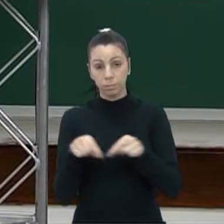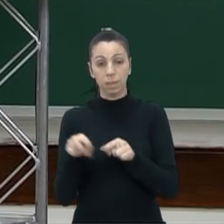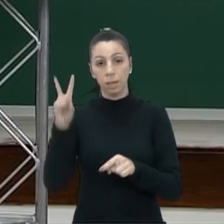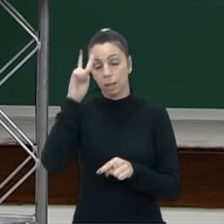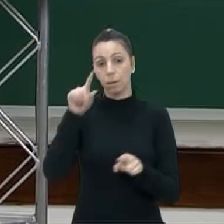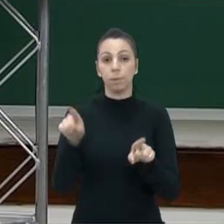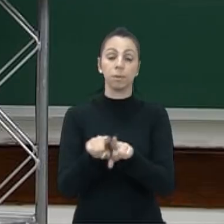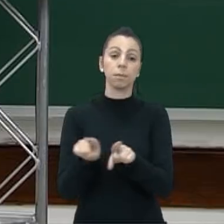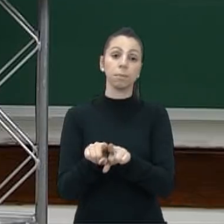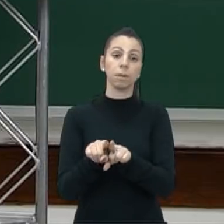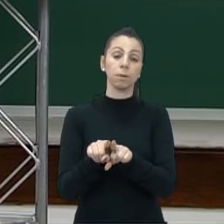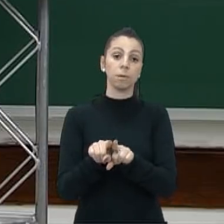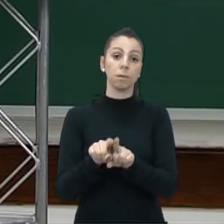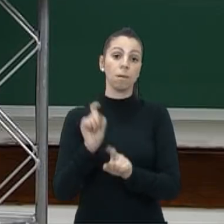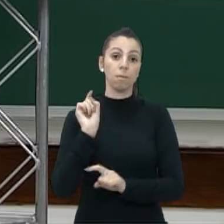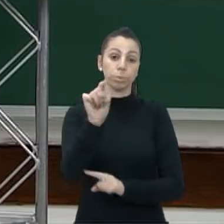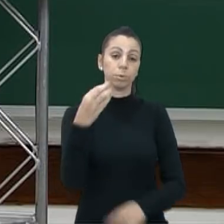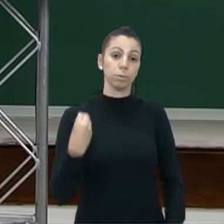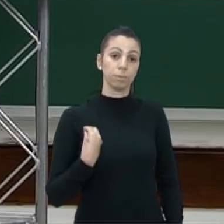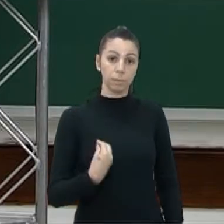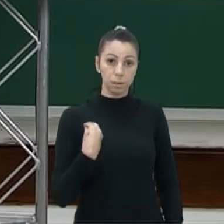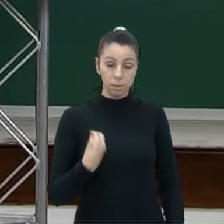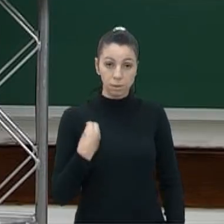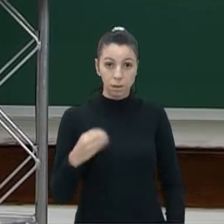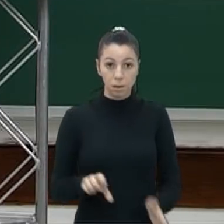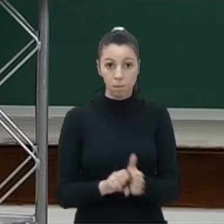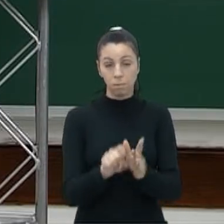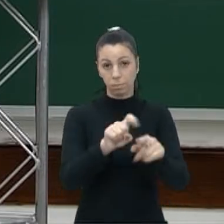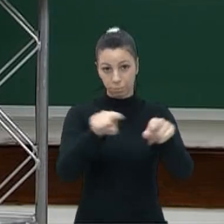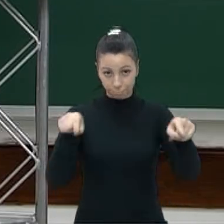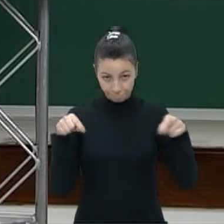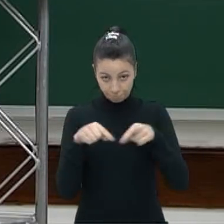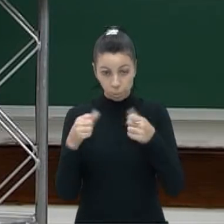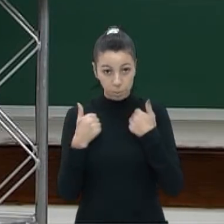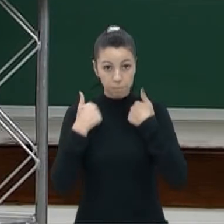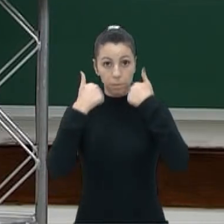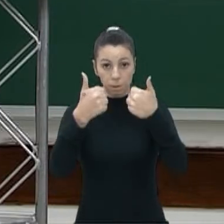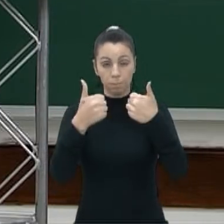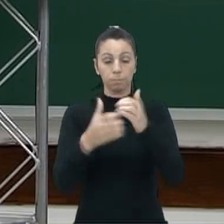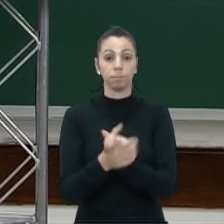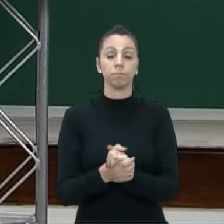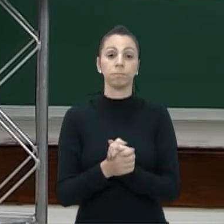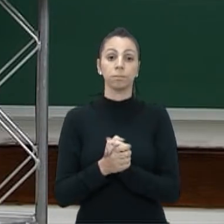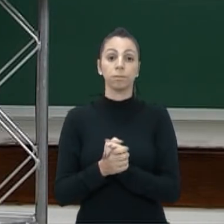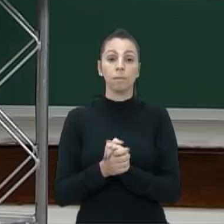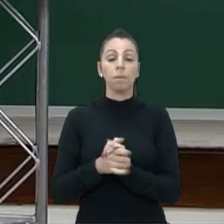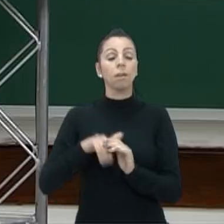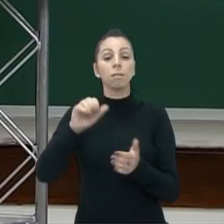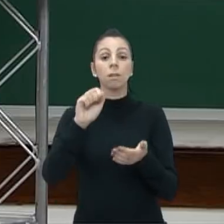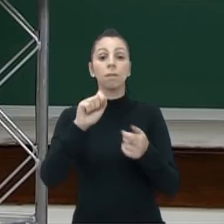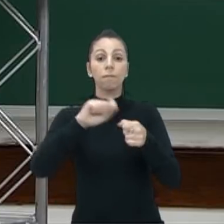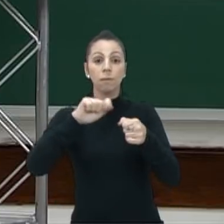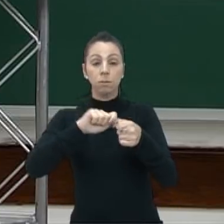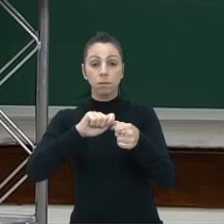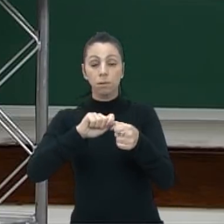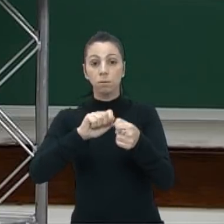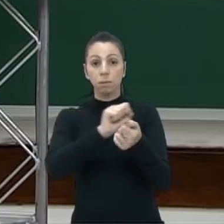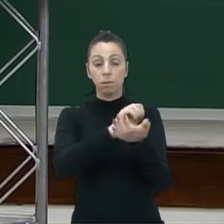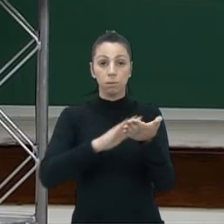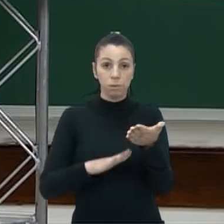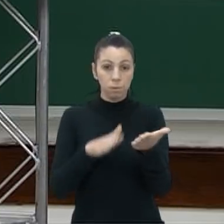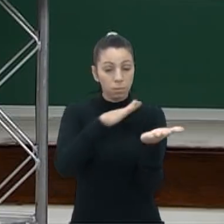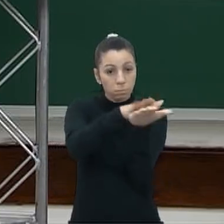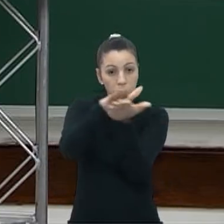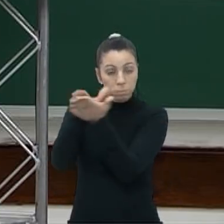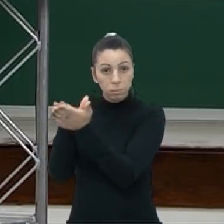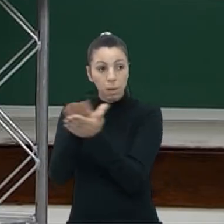de marcar, né, a sua presença lá na nossa plataforma também, certo? E se você está fazendo atividade aí impressa,